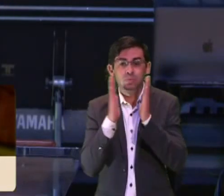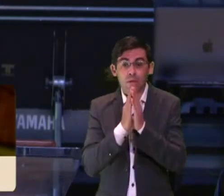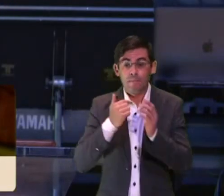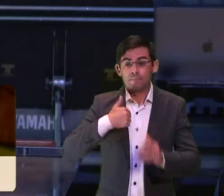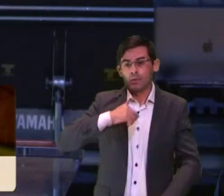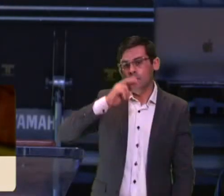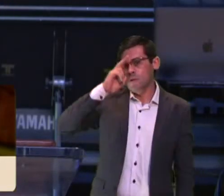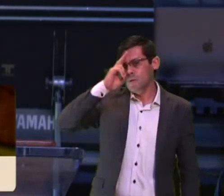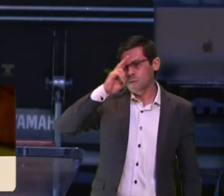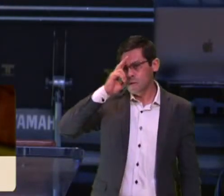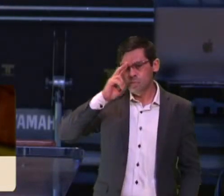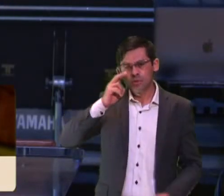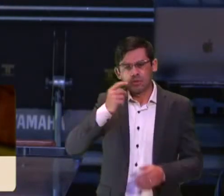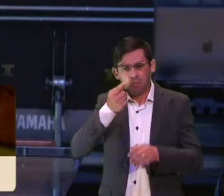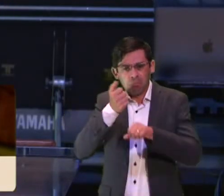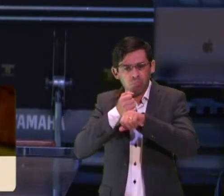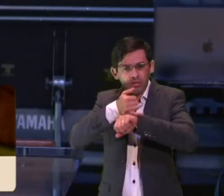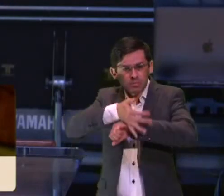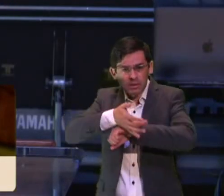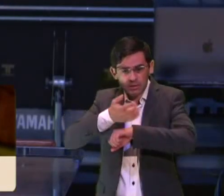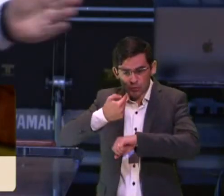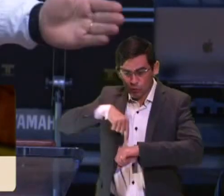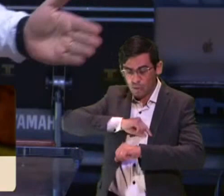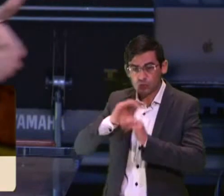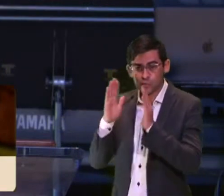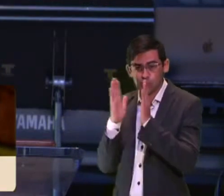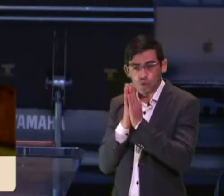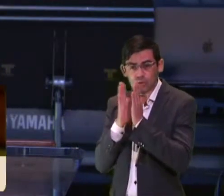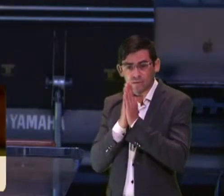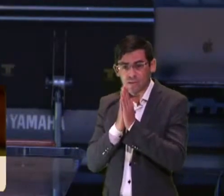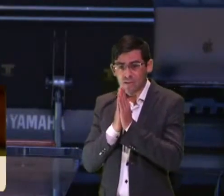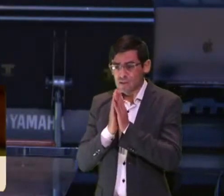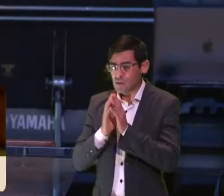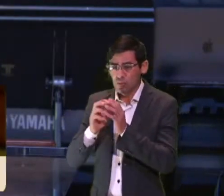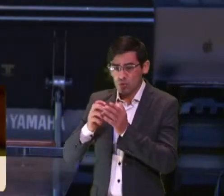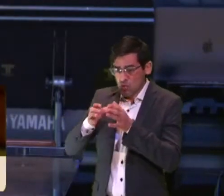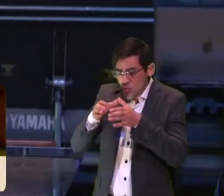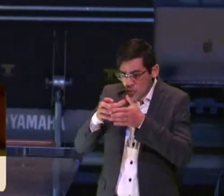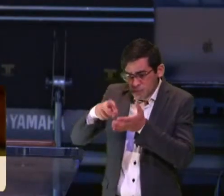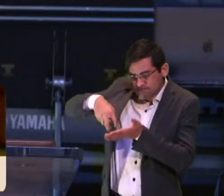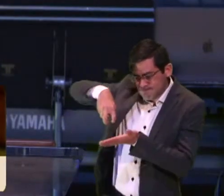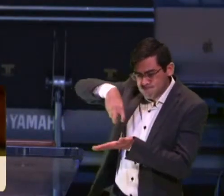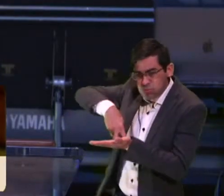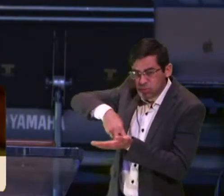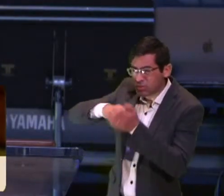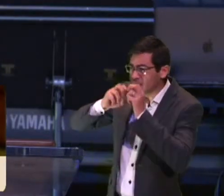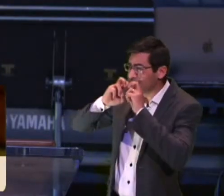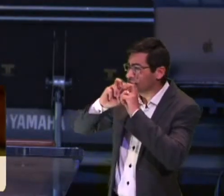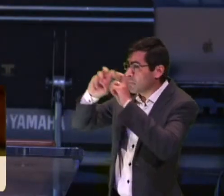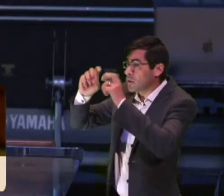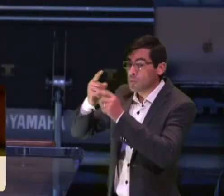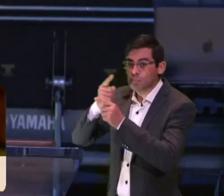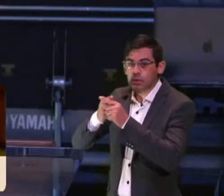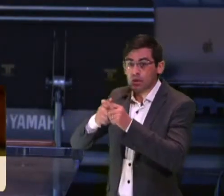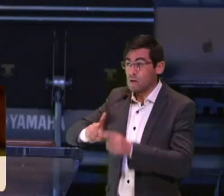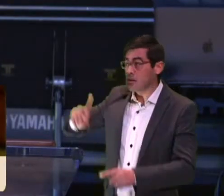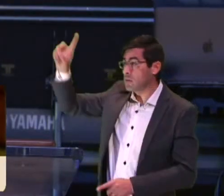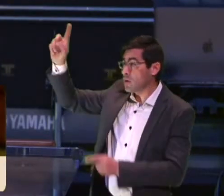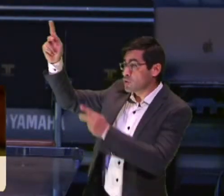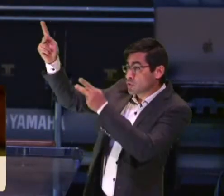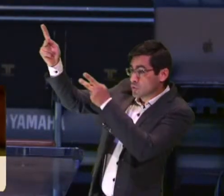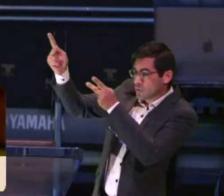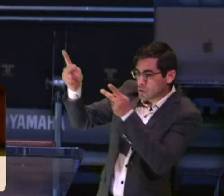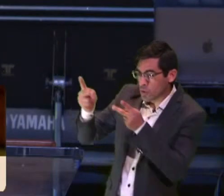lembro, era tarde, nós aqui orando, e daqui a pouco todos de joelho, clamando, porque Deus nos visitou. As